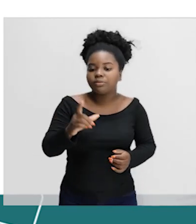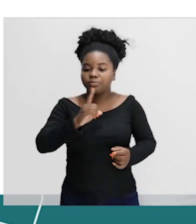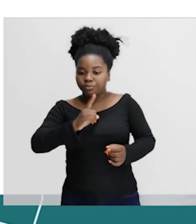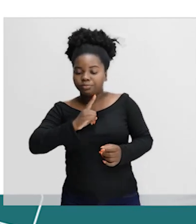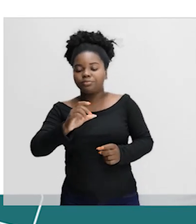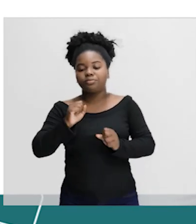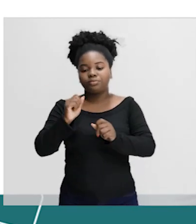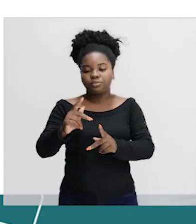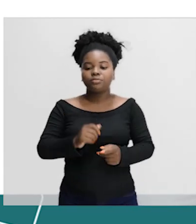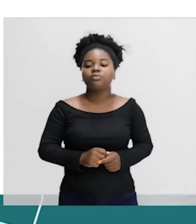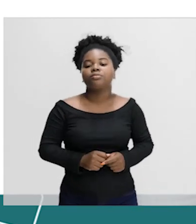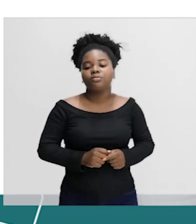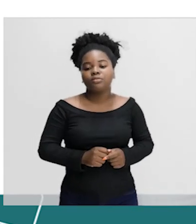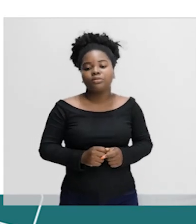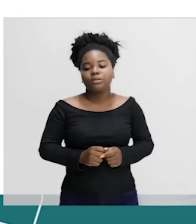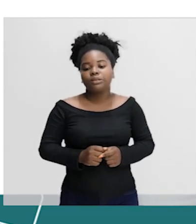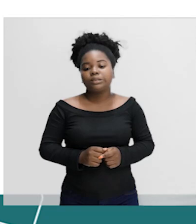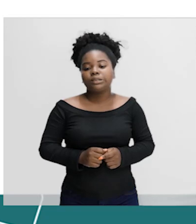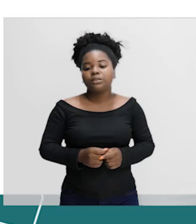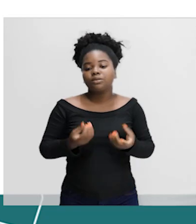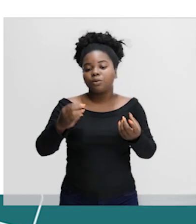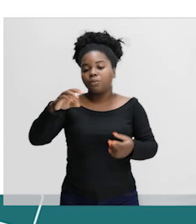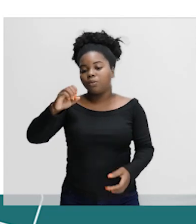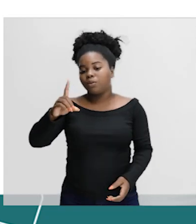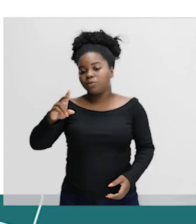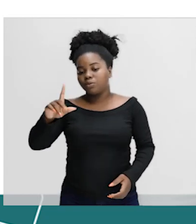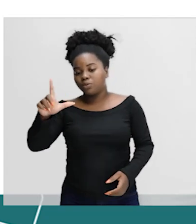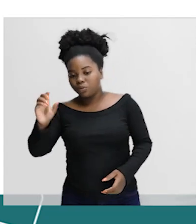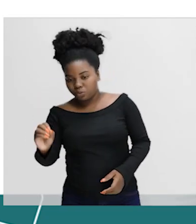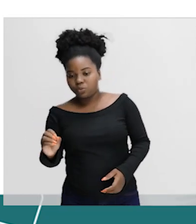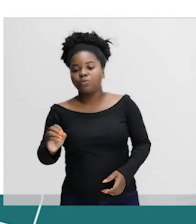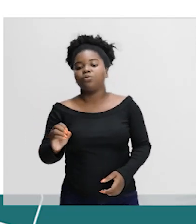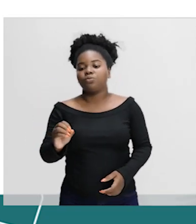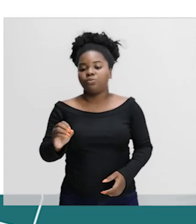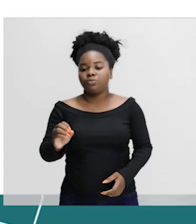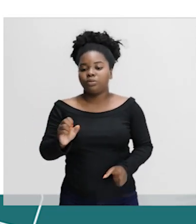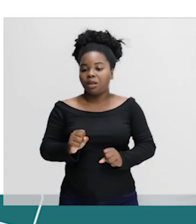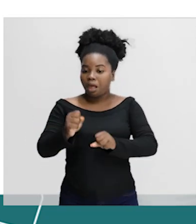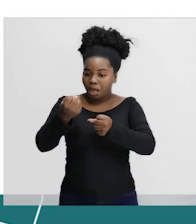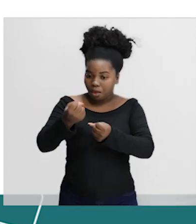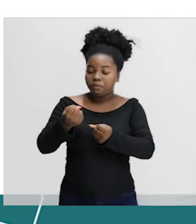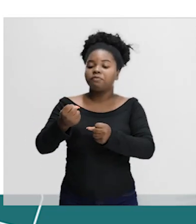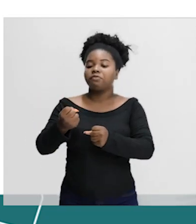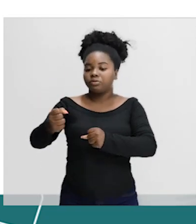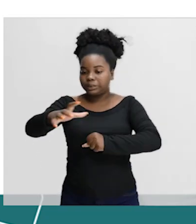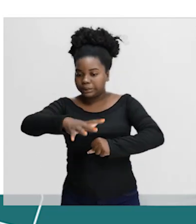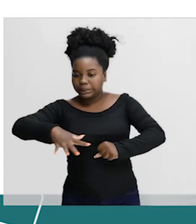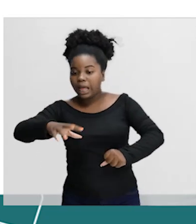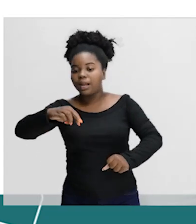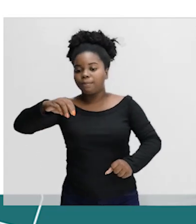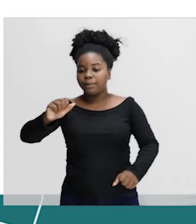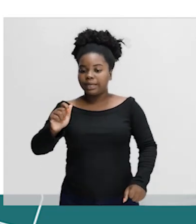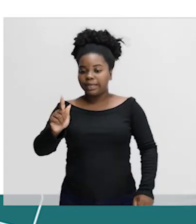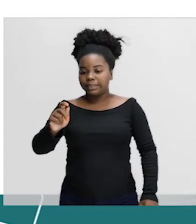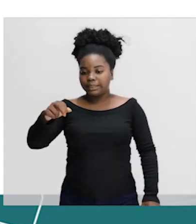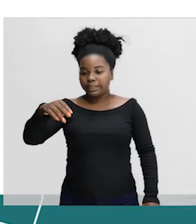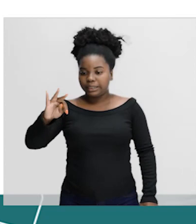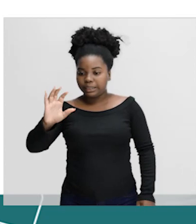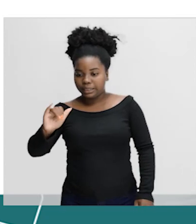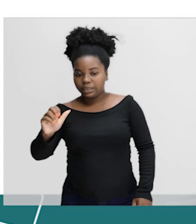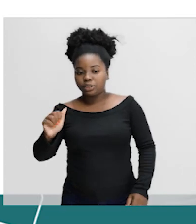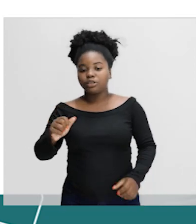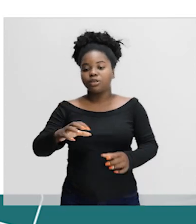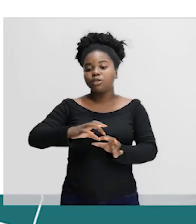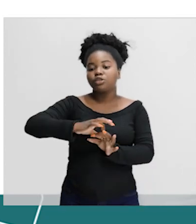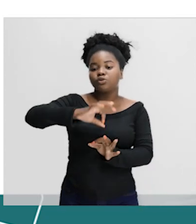né? Então o módulo da força magnética exercida pelo campo magnético, né, sobre o fio